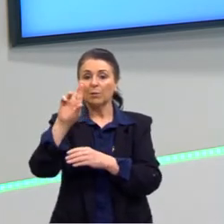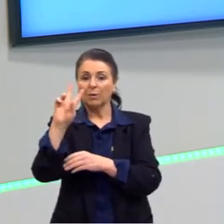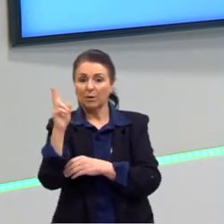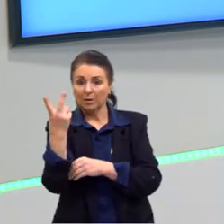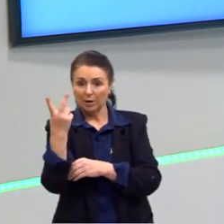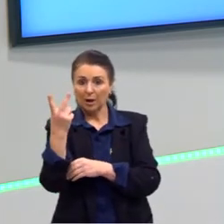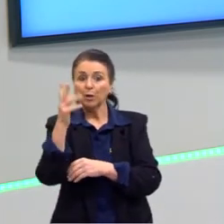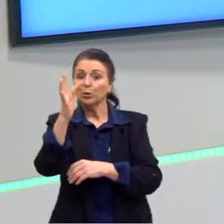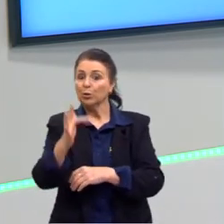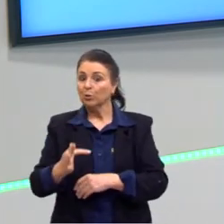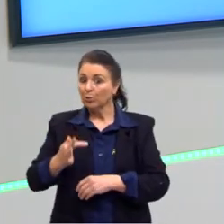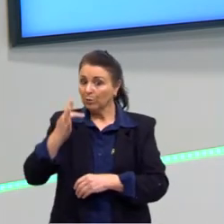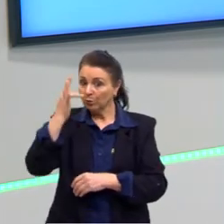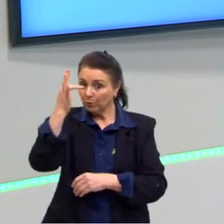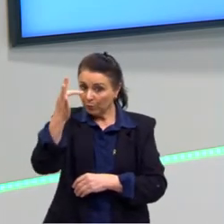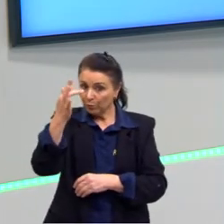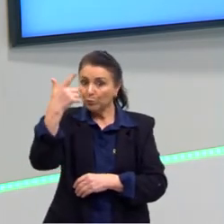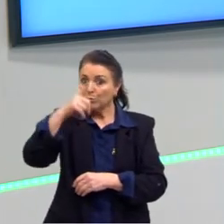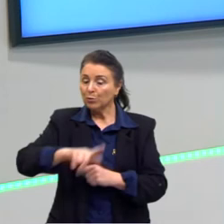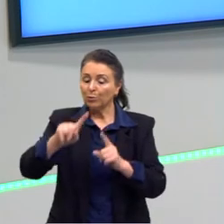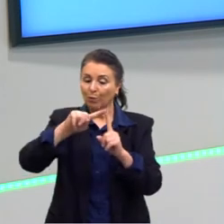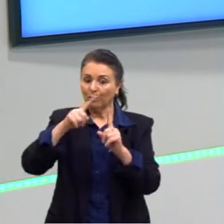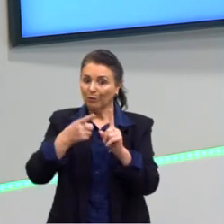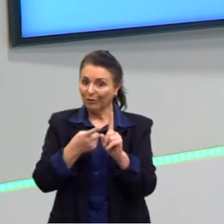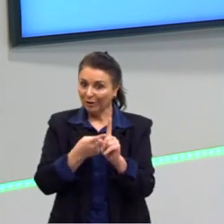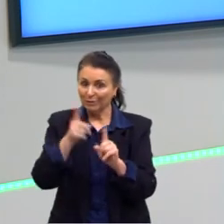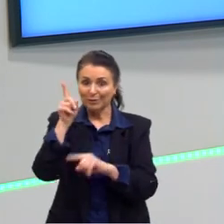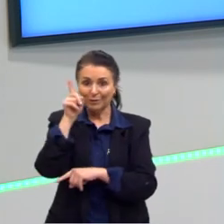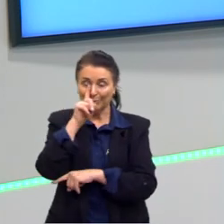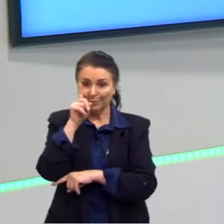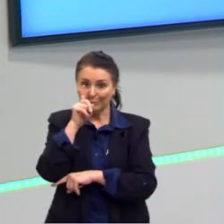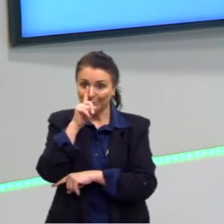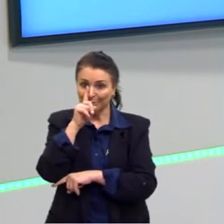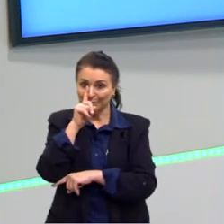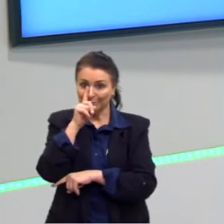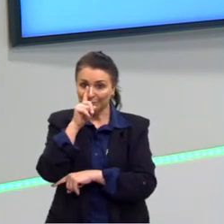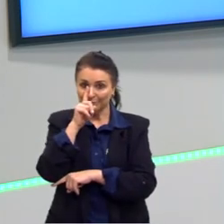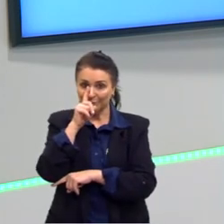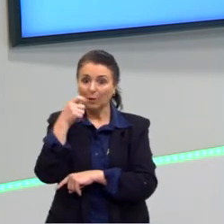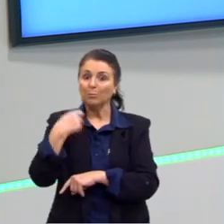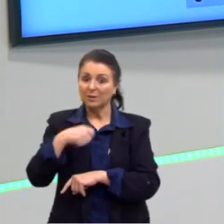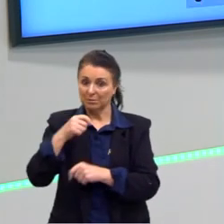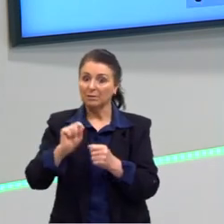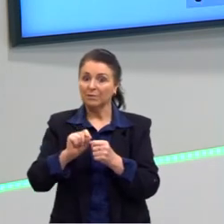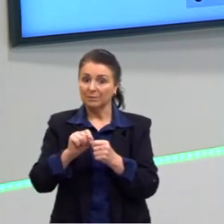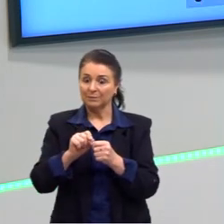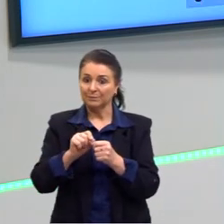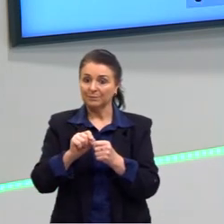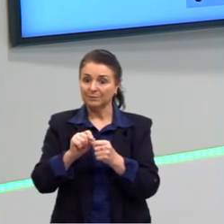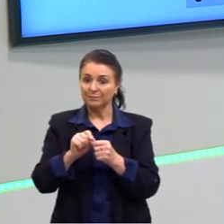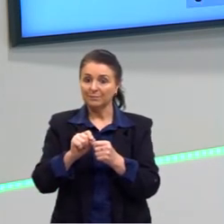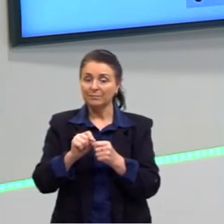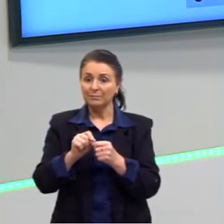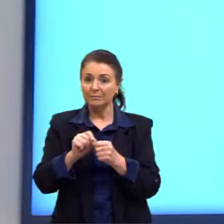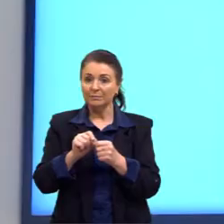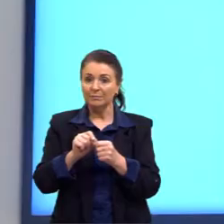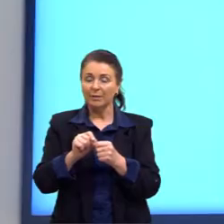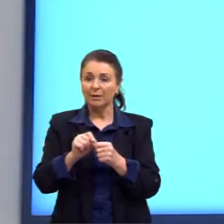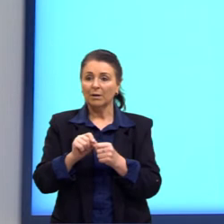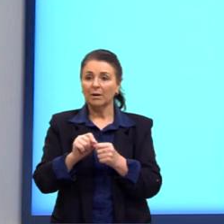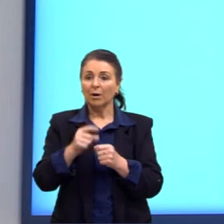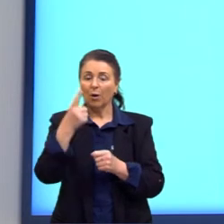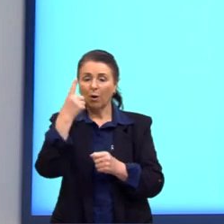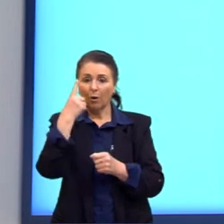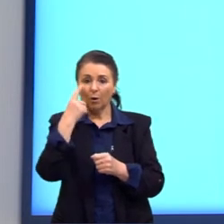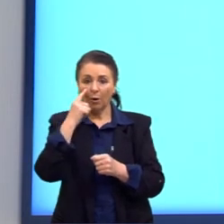nova gestação tá então esse isso seria o ideal para prevenir aqui né Nós podemos